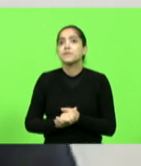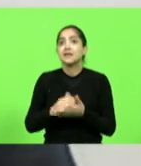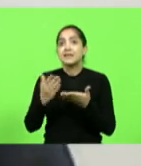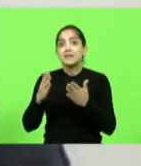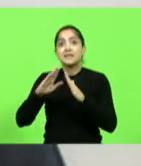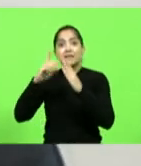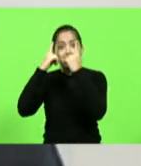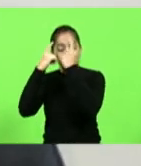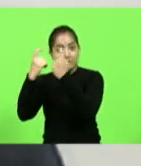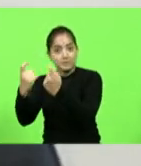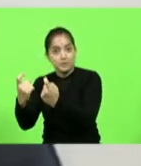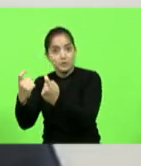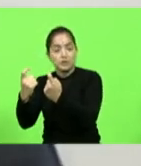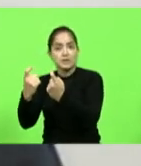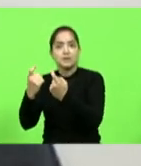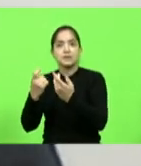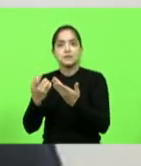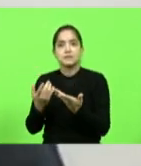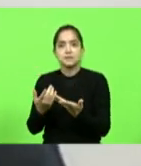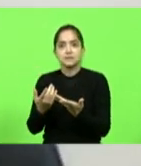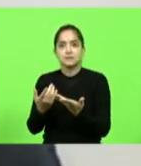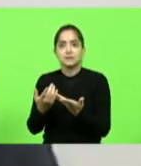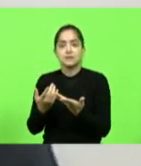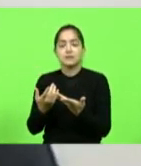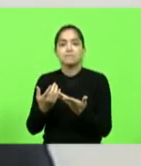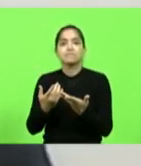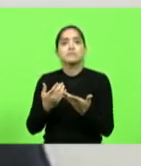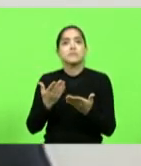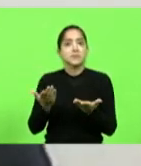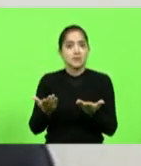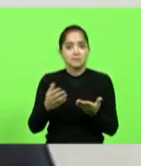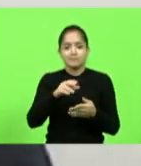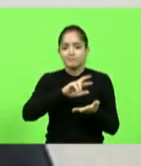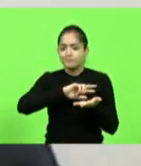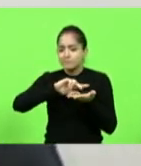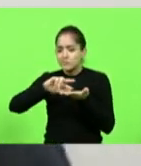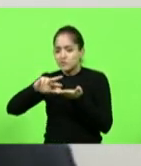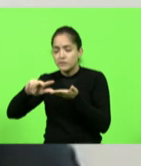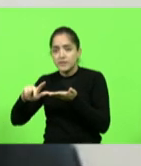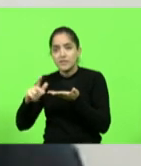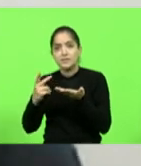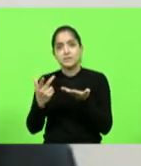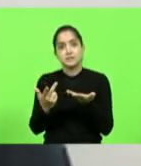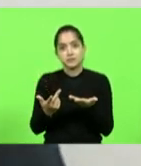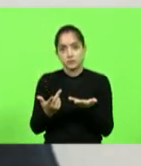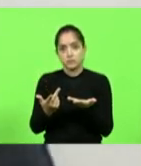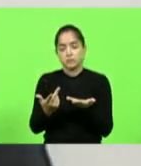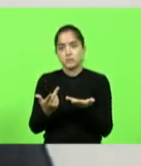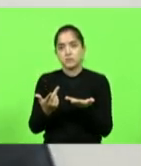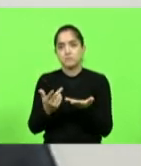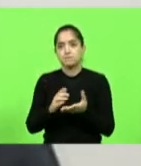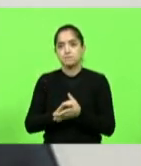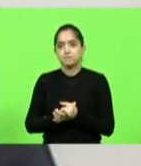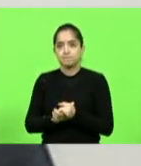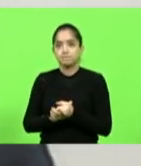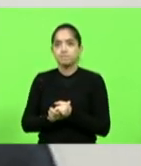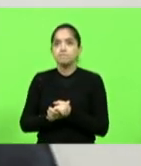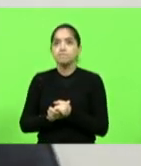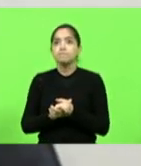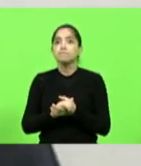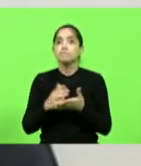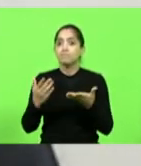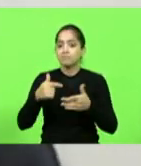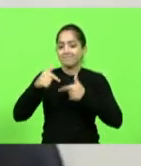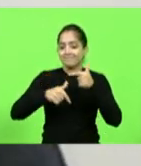violência que é praticada, então, nas diversas formas, e que é uma das frentes de trabalho,